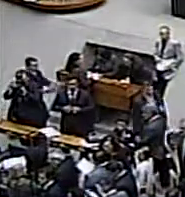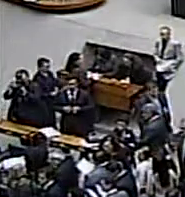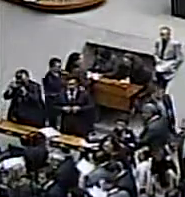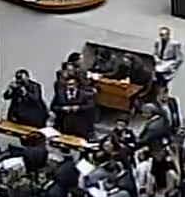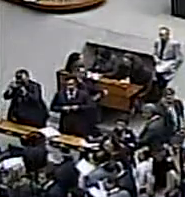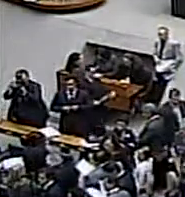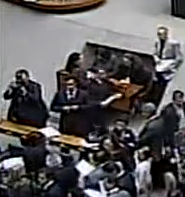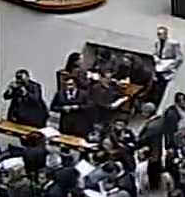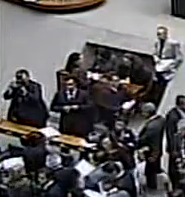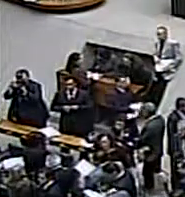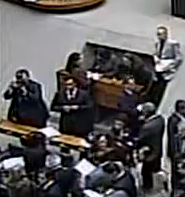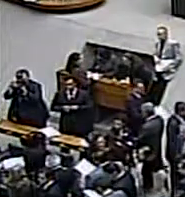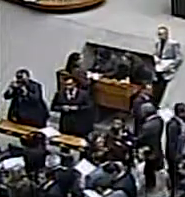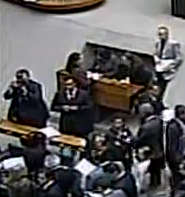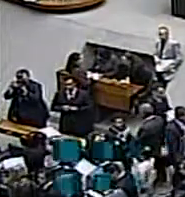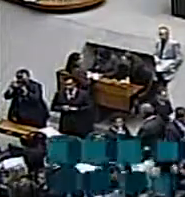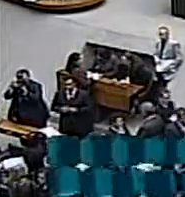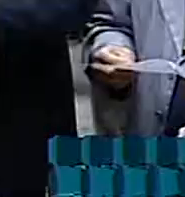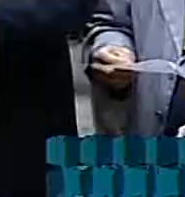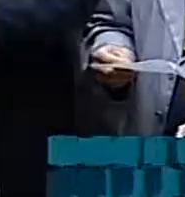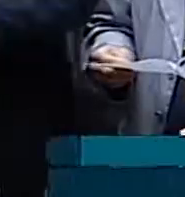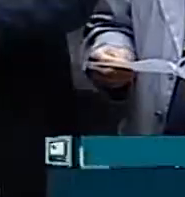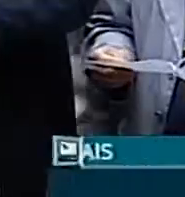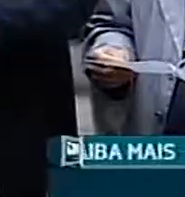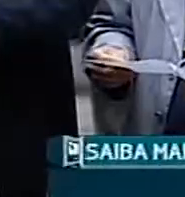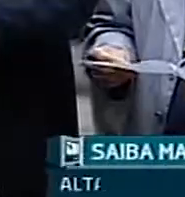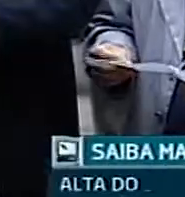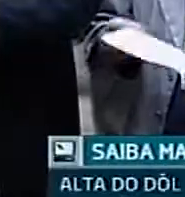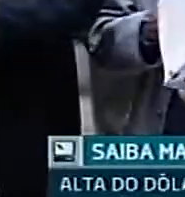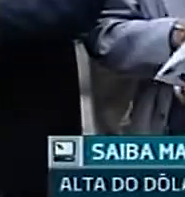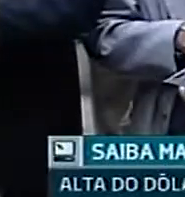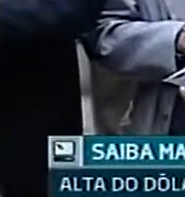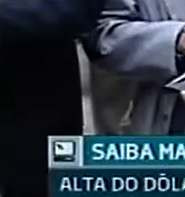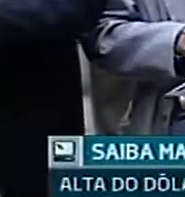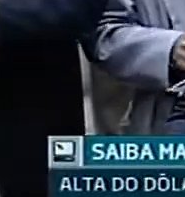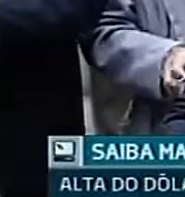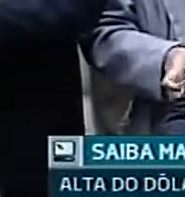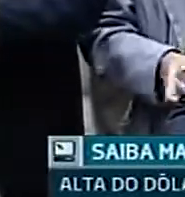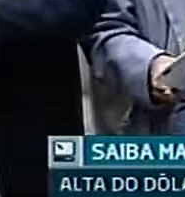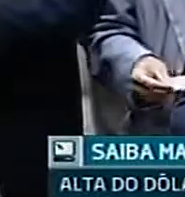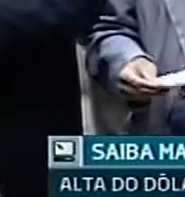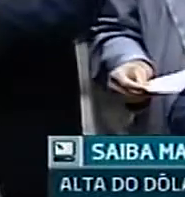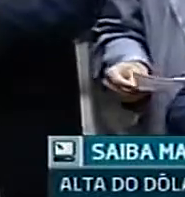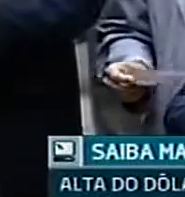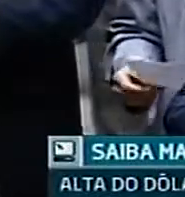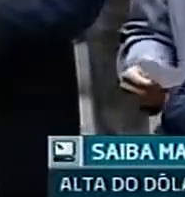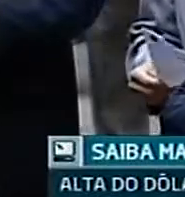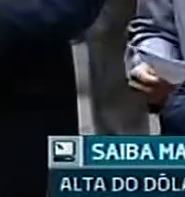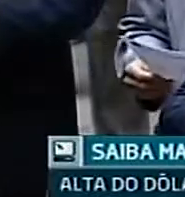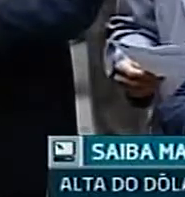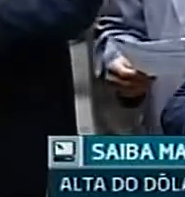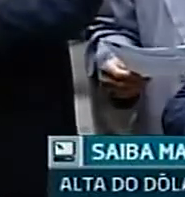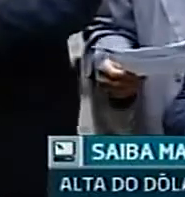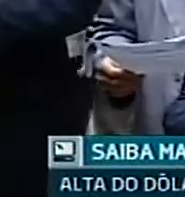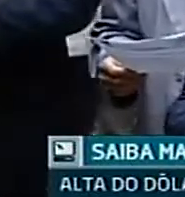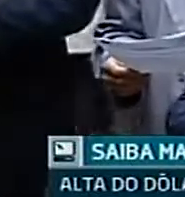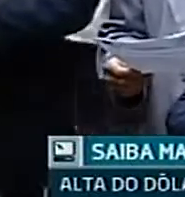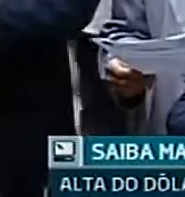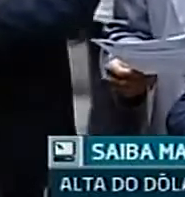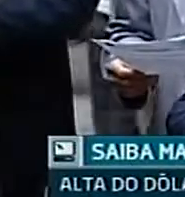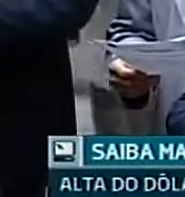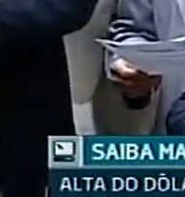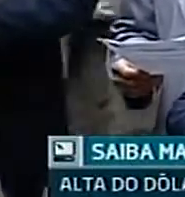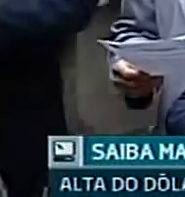essa matéria, mas nós queremos ficar bem esclarecido com relação a todas as mudanças que foram feitas. Nós levantamos a questão do